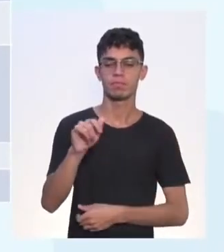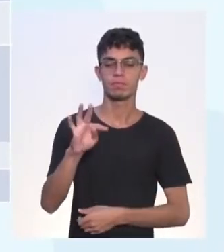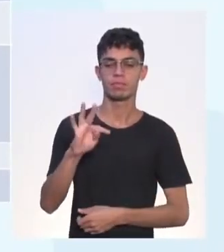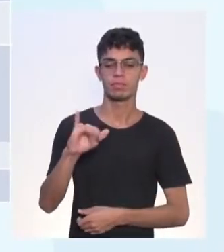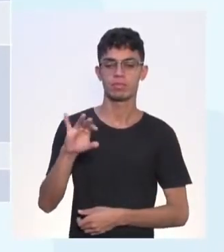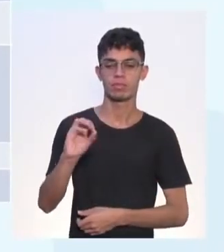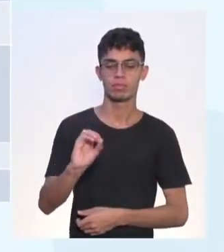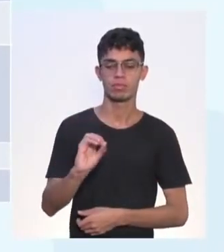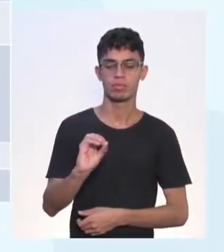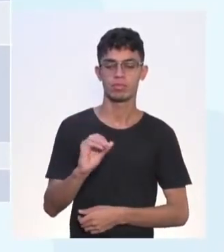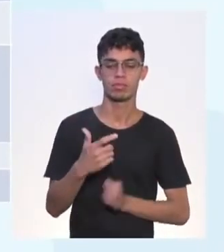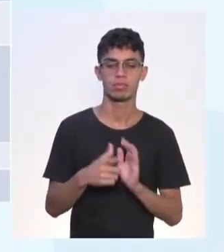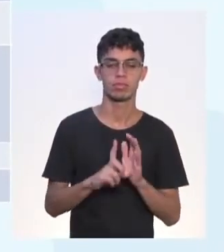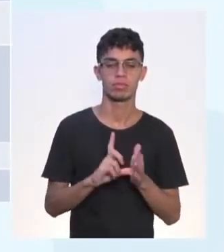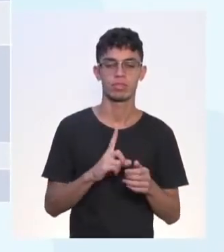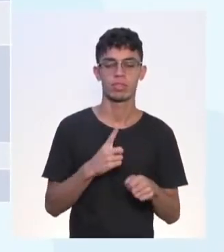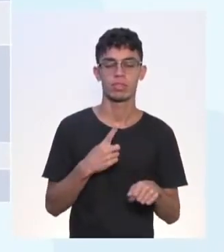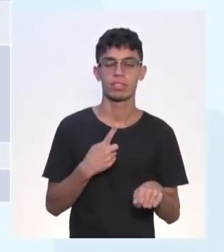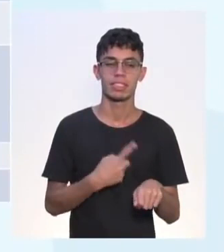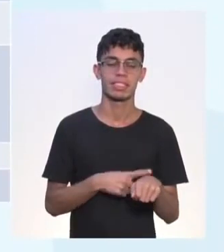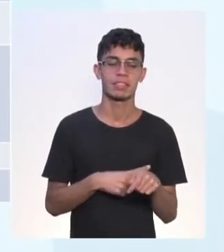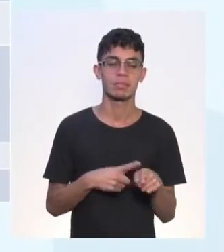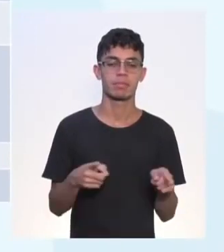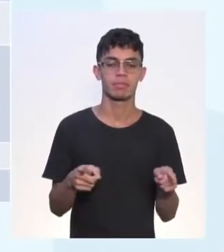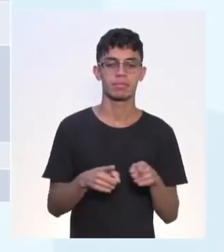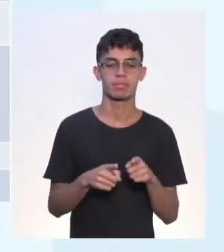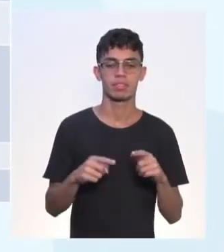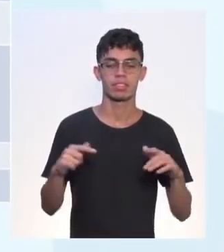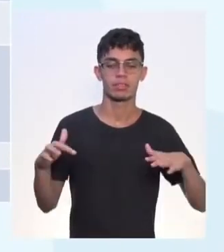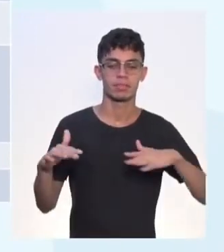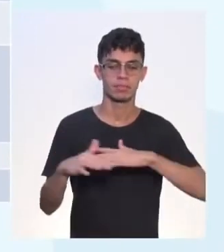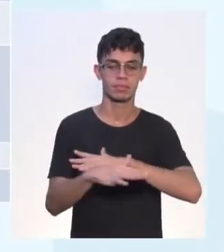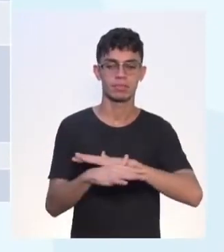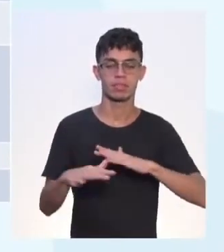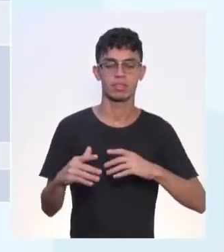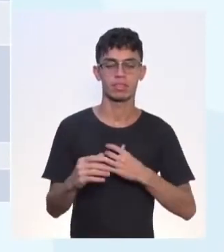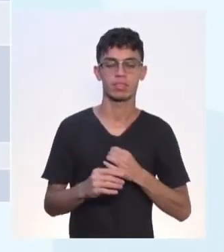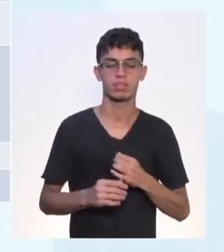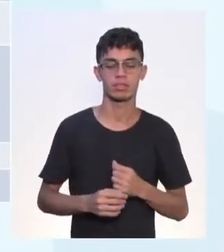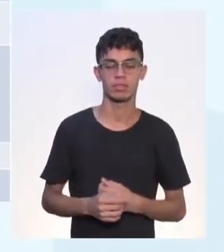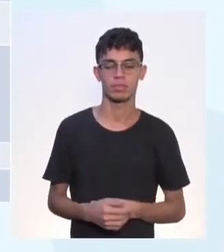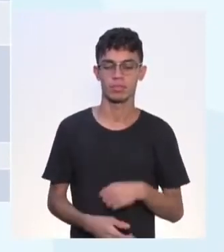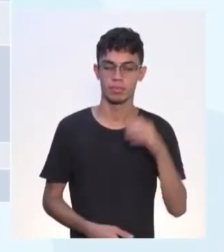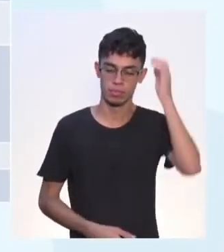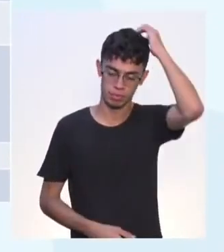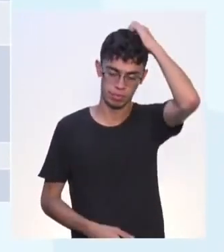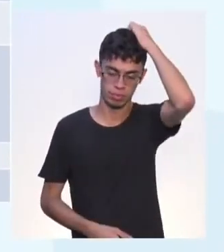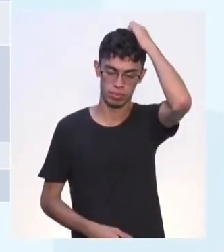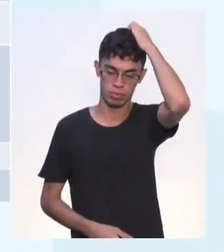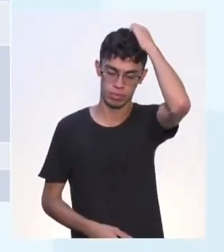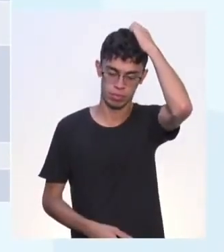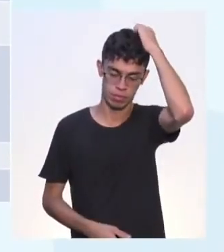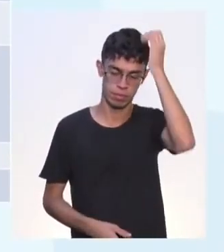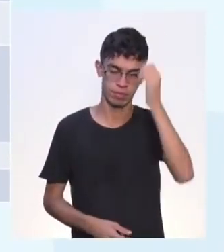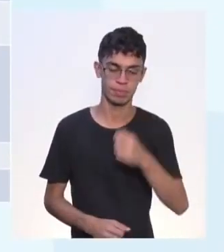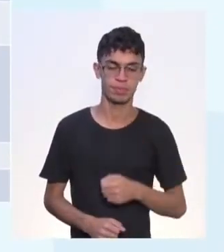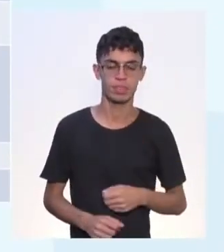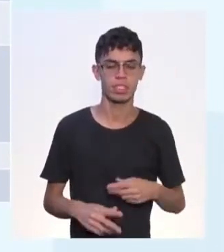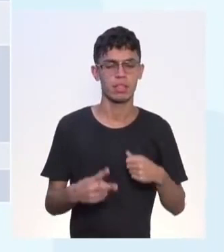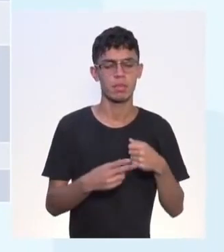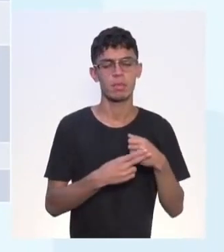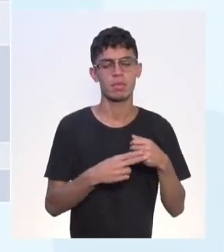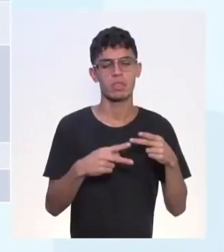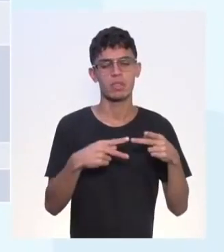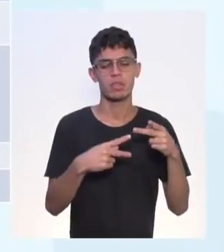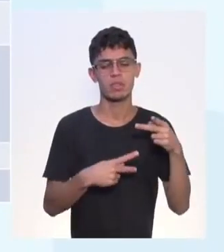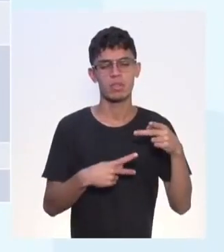Eu estou meio que adiantando porque a gente sabe que tem pouco tempo, né? Sim, Então, o complemento coube, é transitivo, é sim. E é transitivo direto ou indireto?